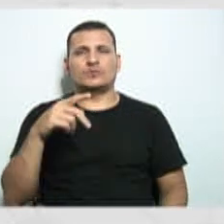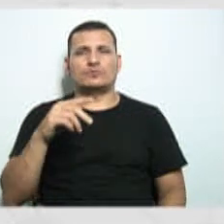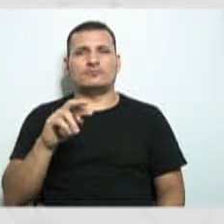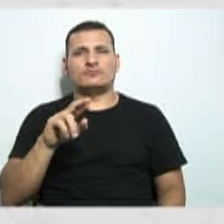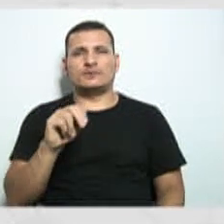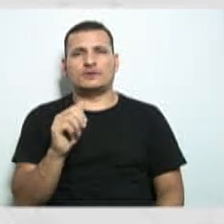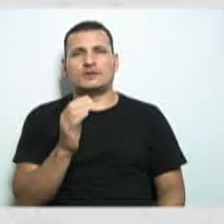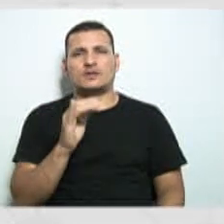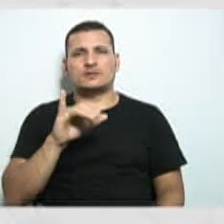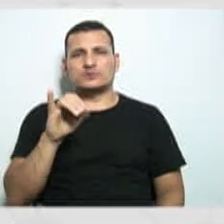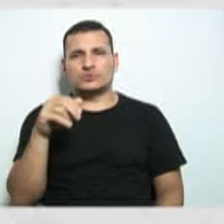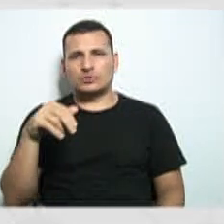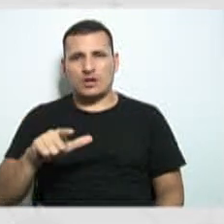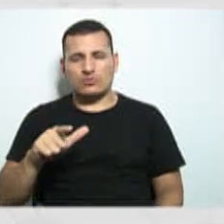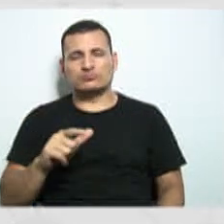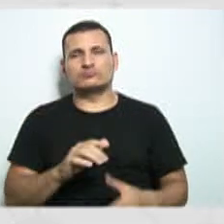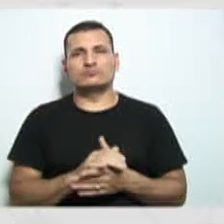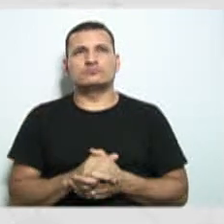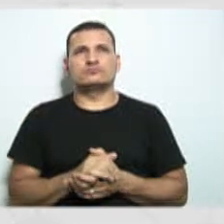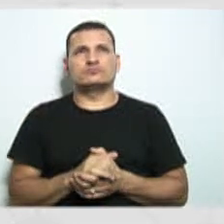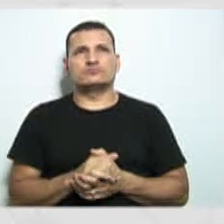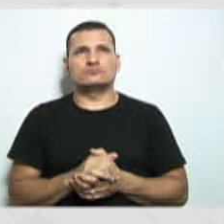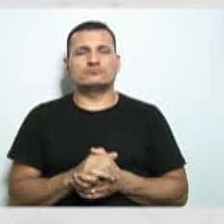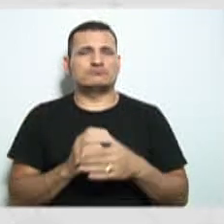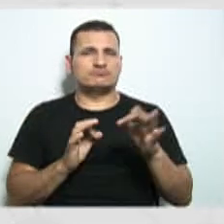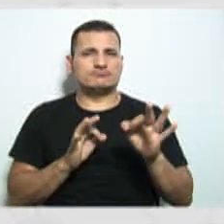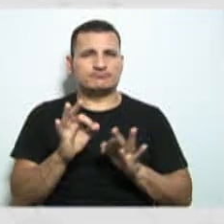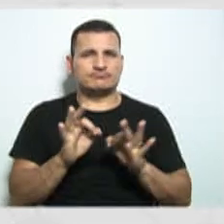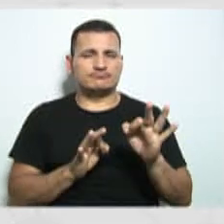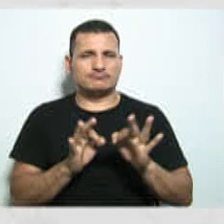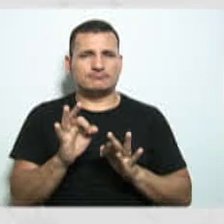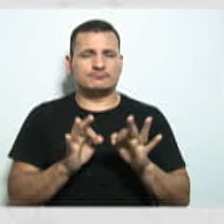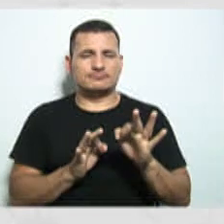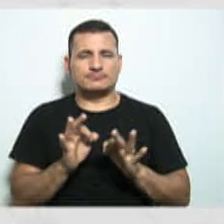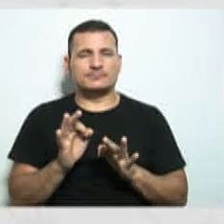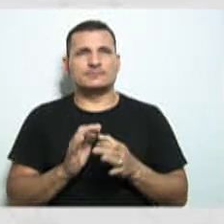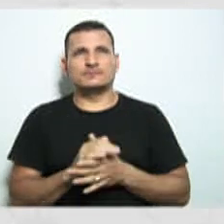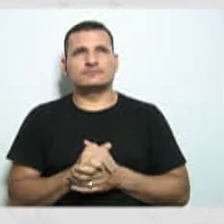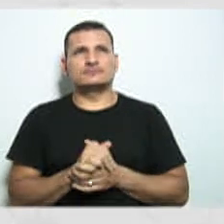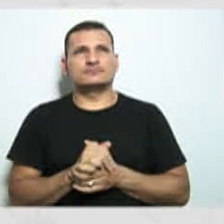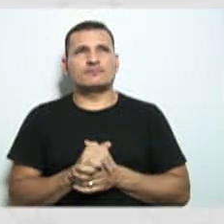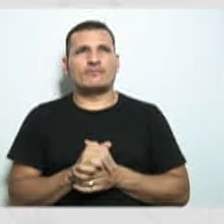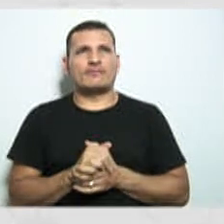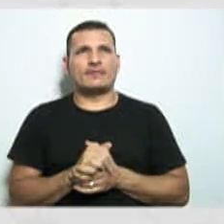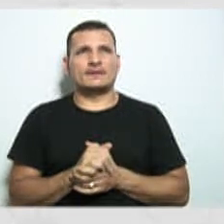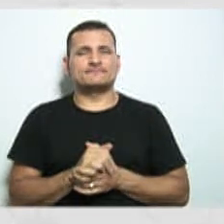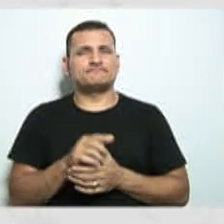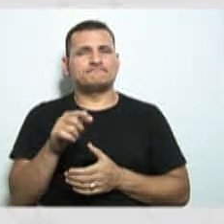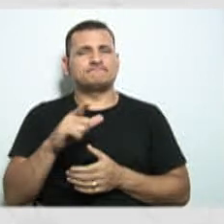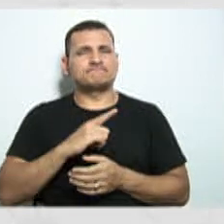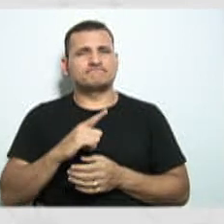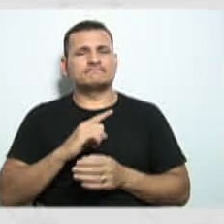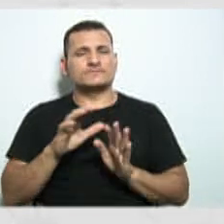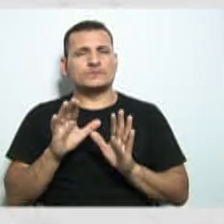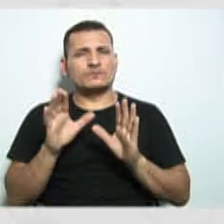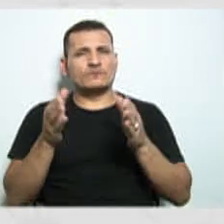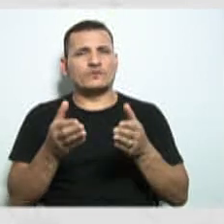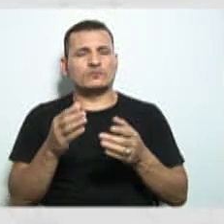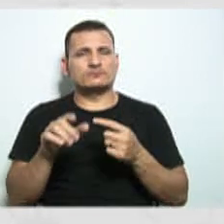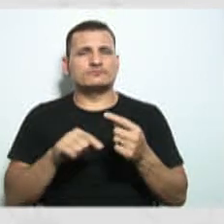mas não menos importante, o planejamento operacional, tá bom? Ele tem como finalidade,